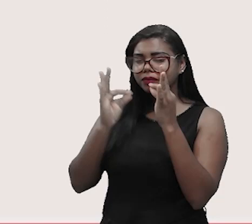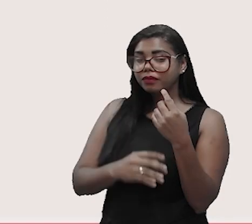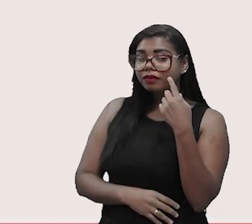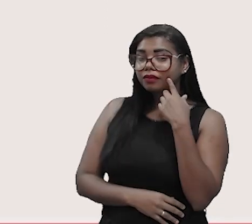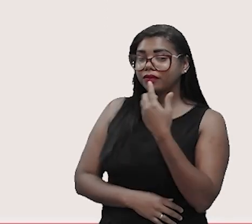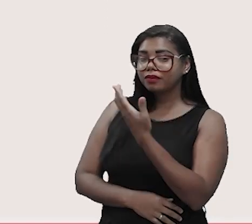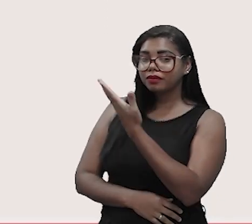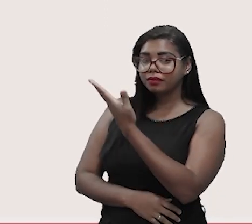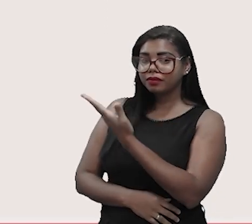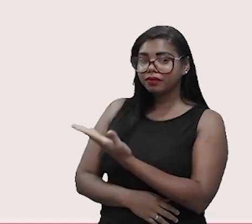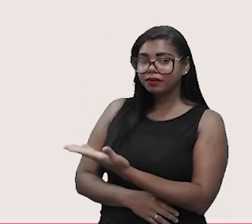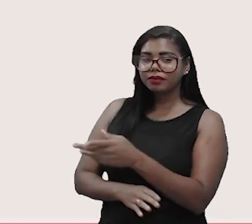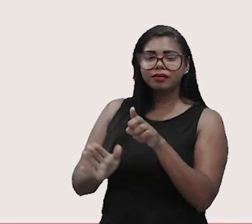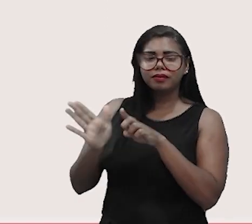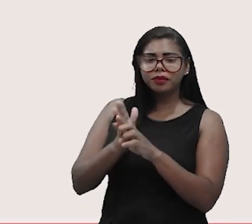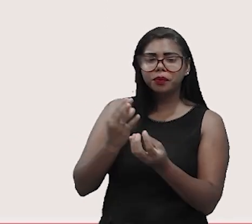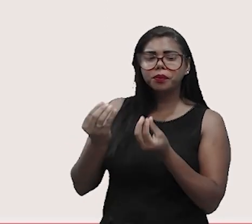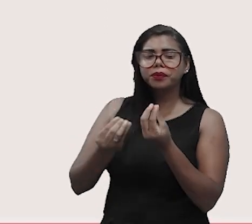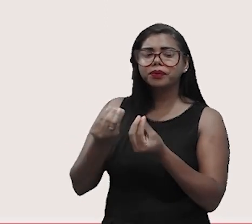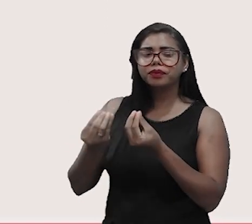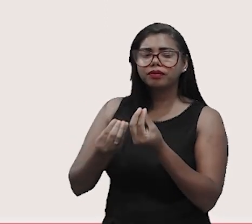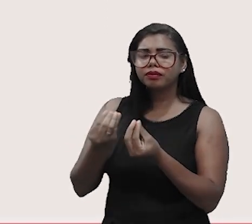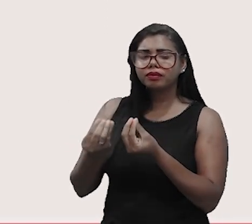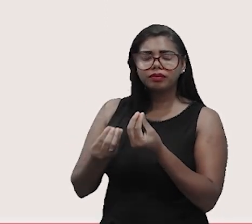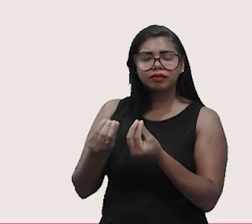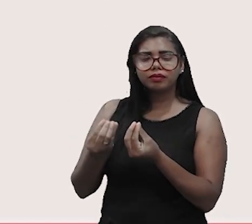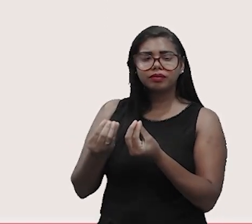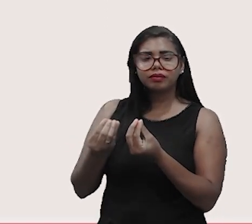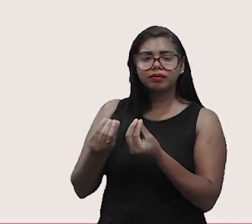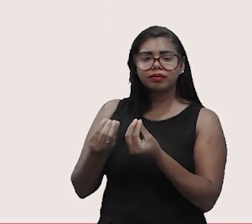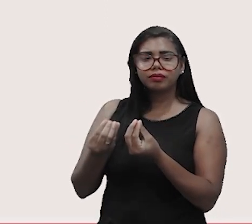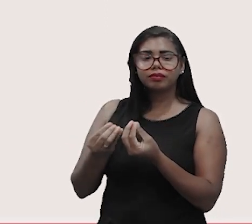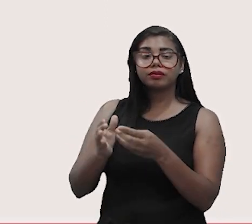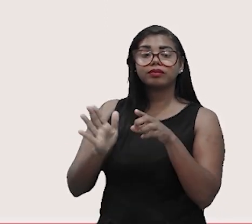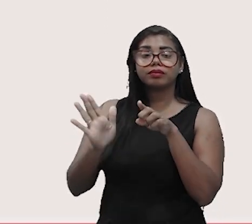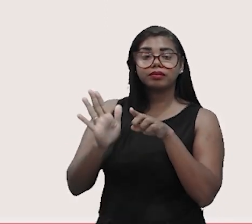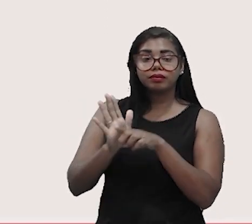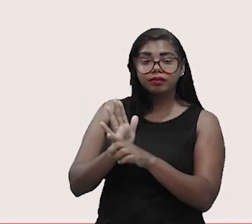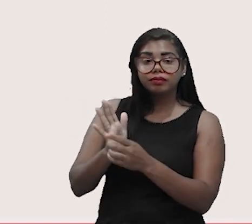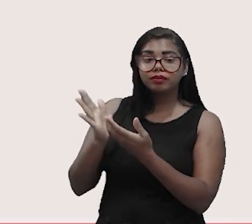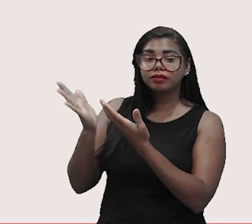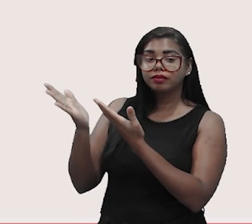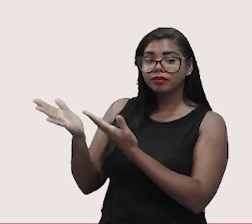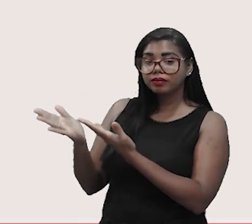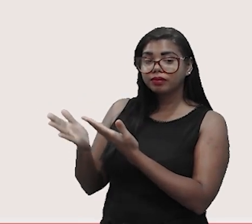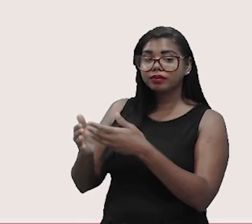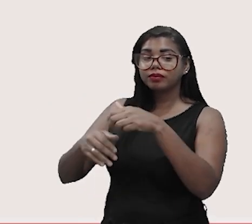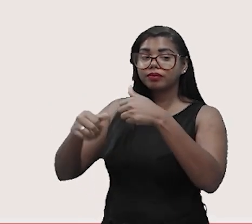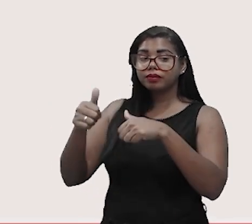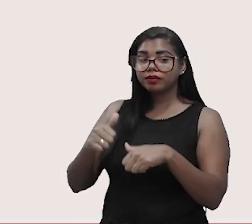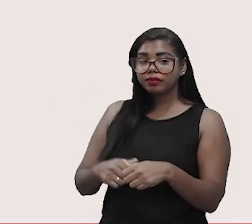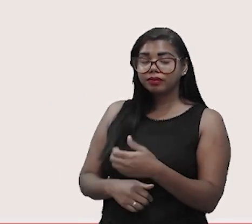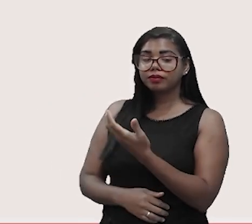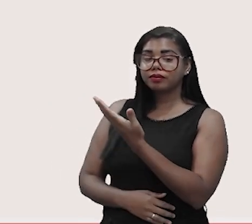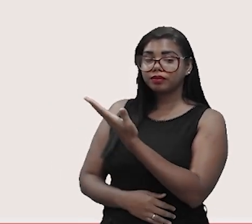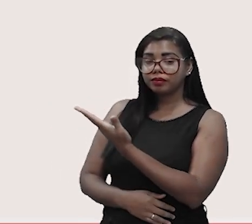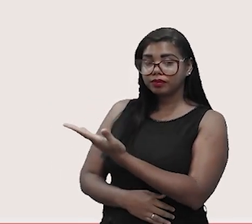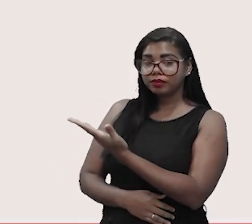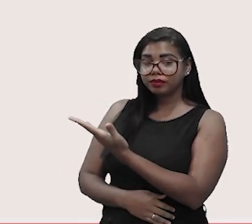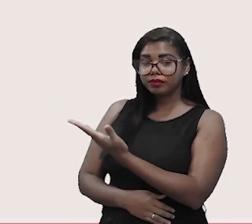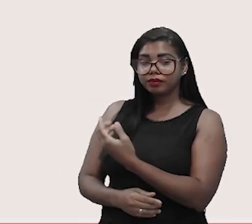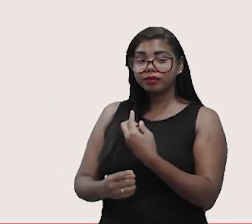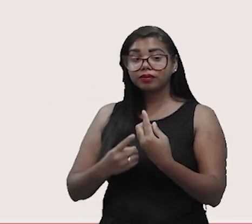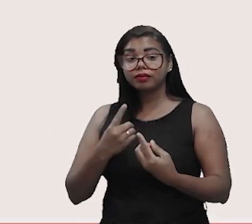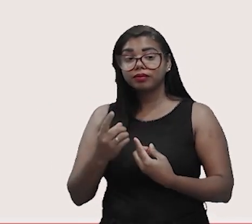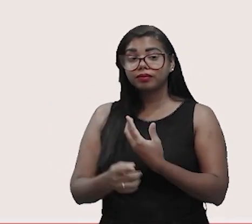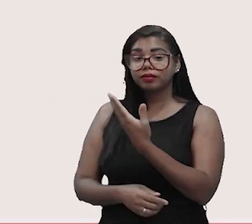comando da questão. Sempre é o comando da questão. Pode passar. Vê aí agora. A questão é essa. E diz